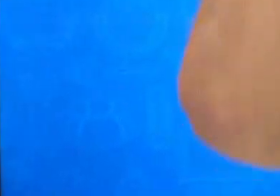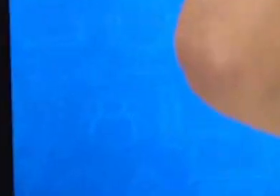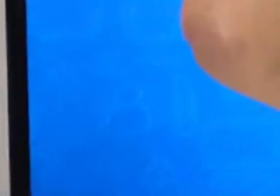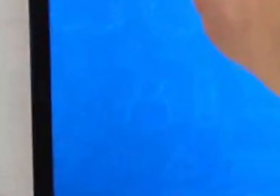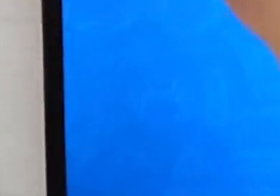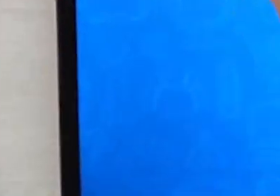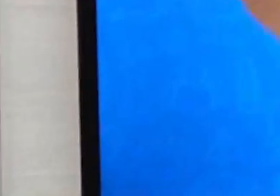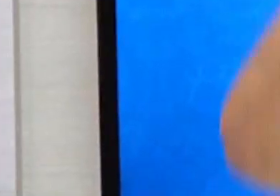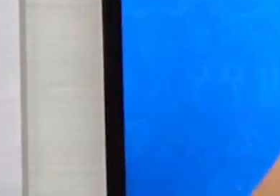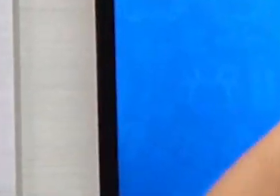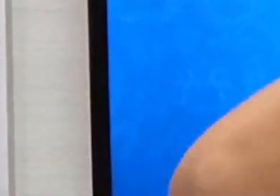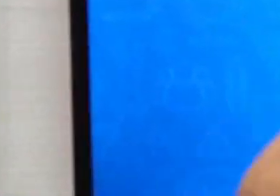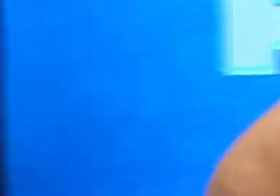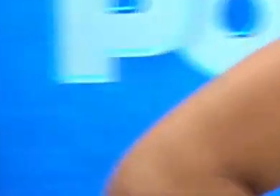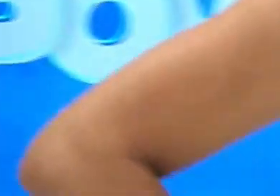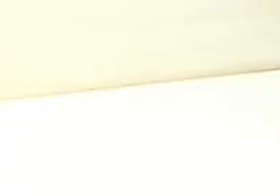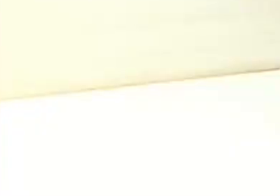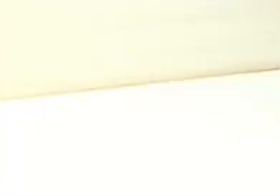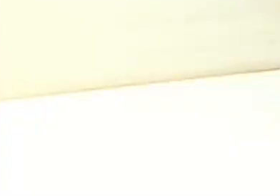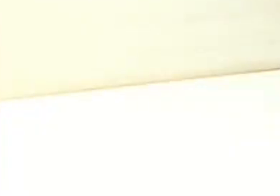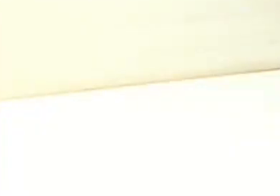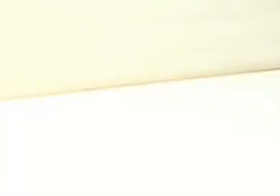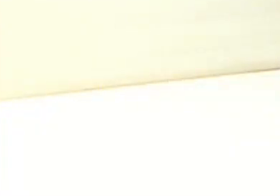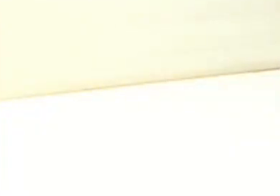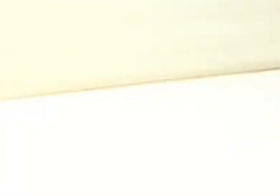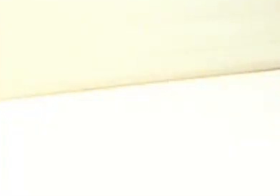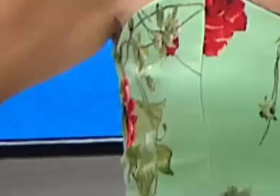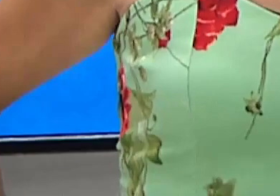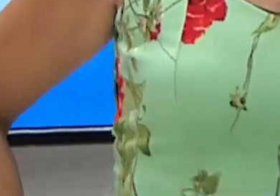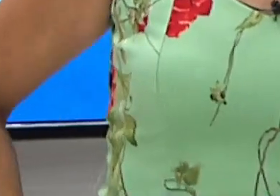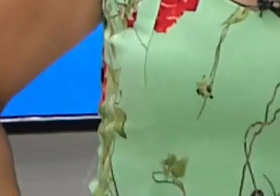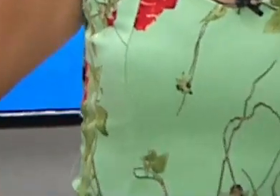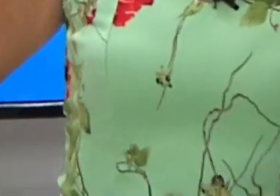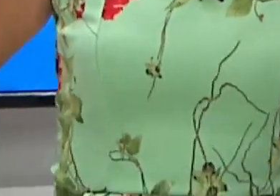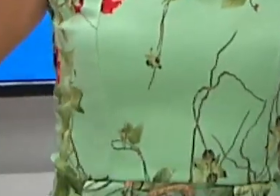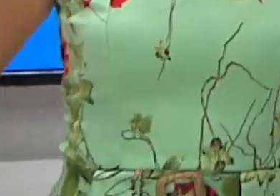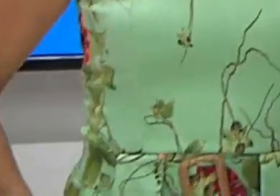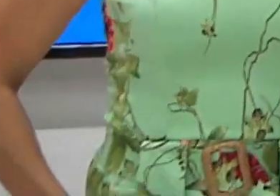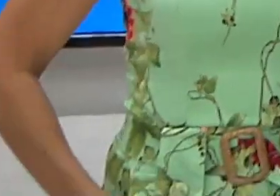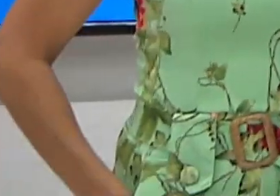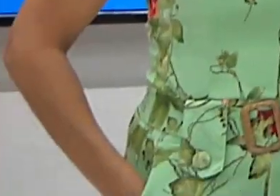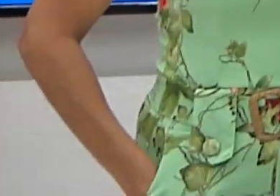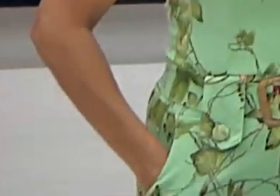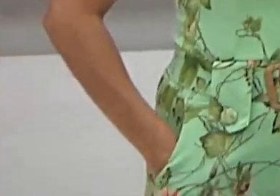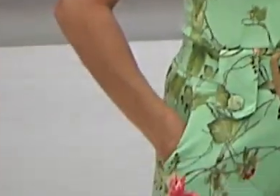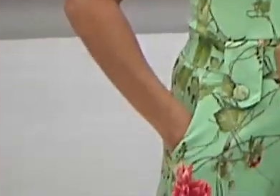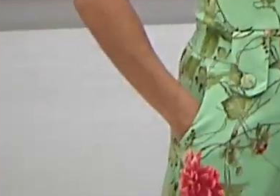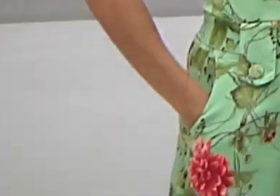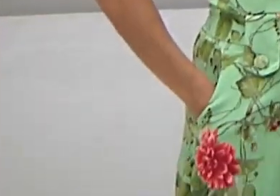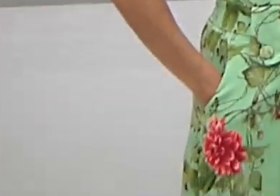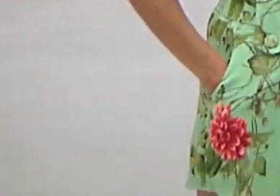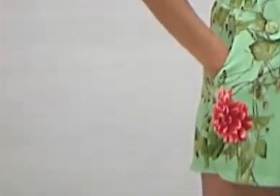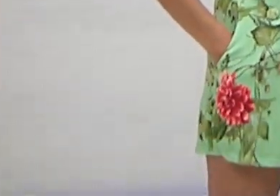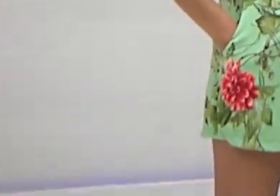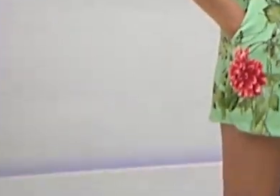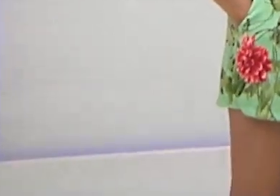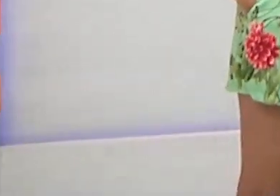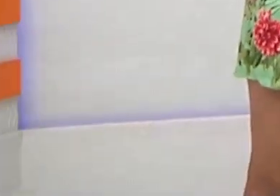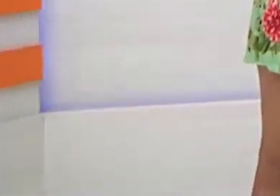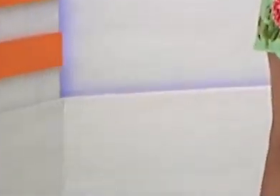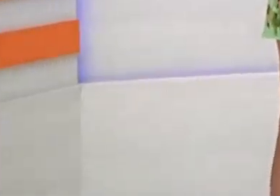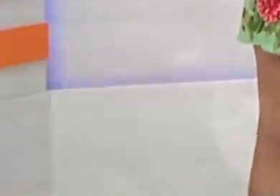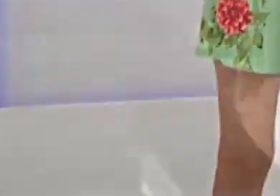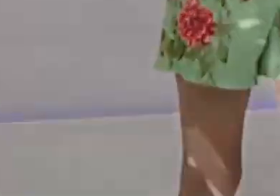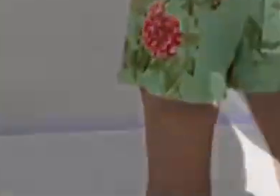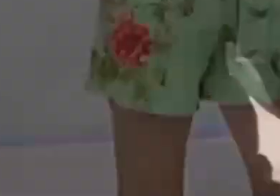Vim nas enquetes. Vamos lá. Então vamos começar o nosso programa com chave de ouro aí, trazendo a repórter do Povão, Cida Rodrigues, pra você aí na tela. Vamos lá.